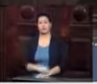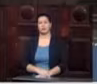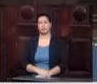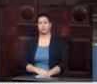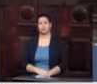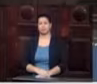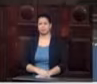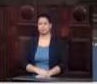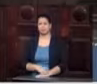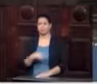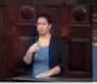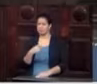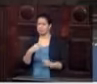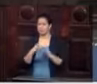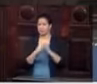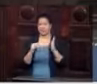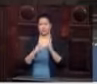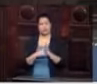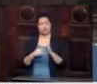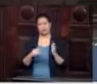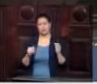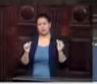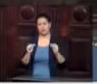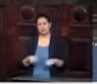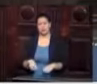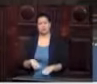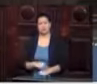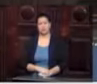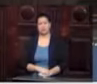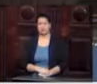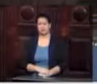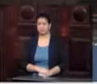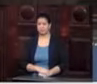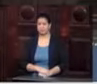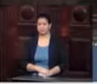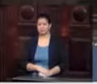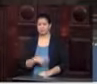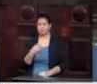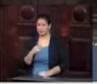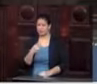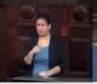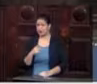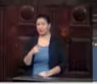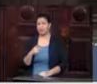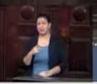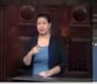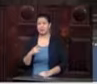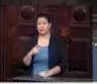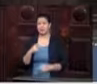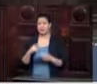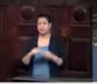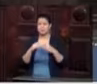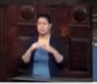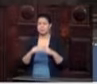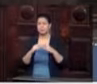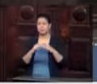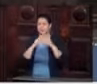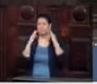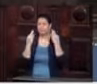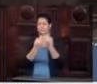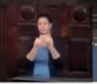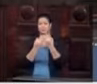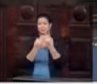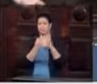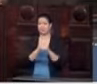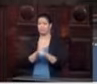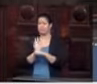Este modelo aprofundou o confronto. Este modelo vem supliciando muitas famílias,